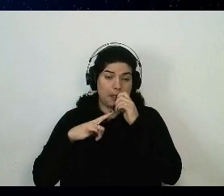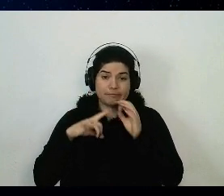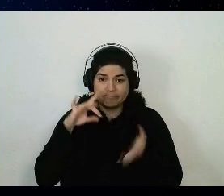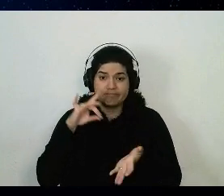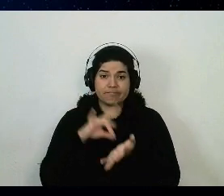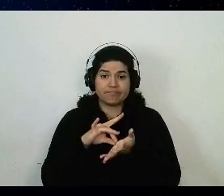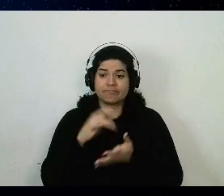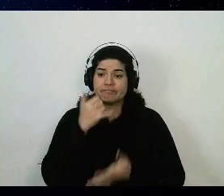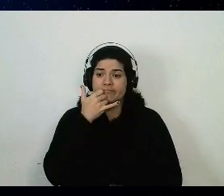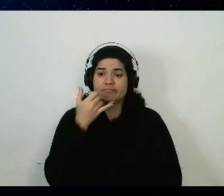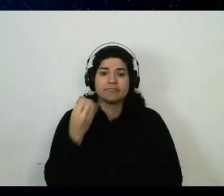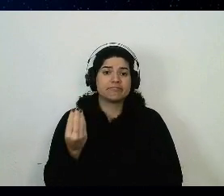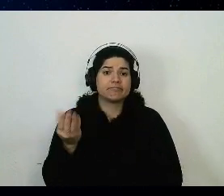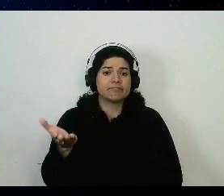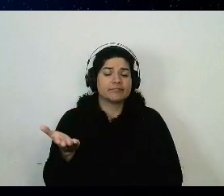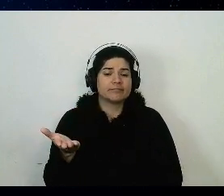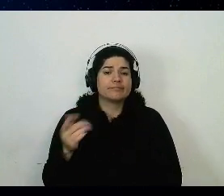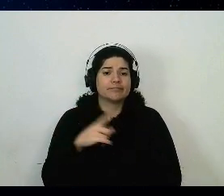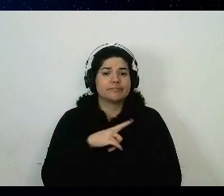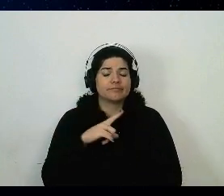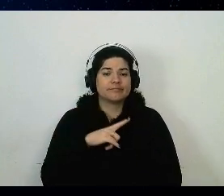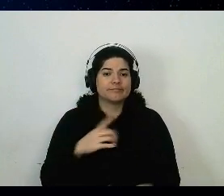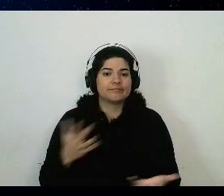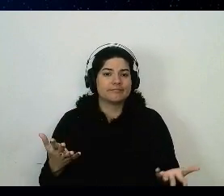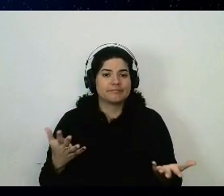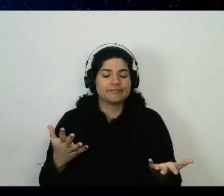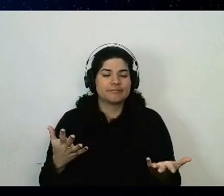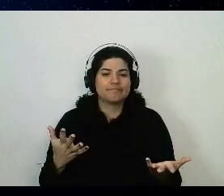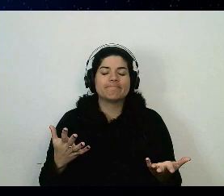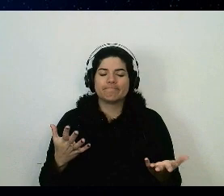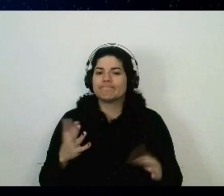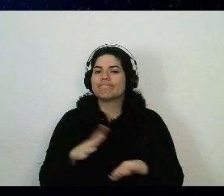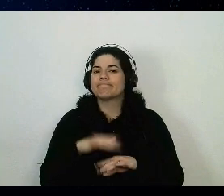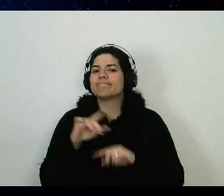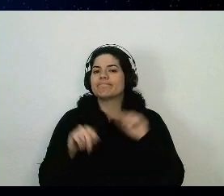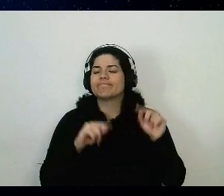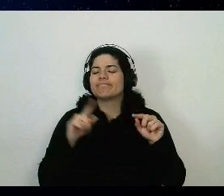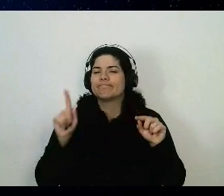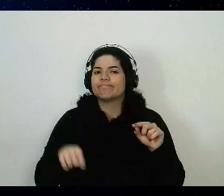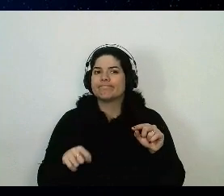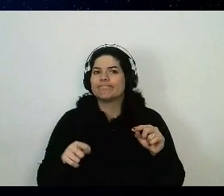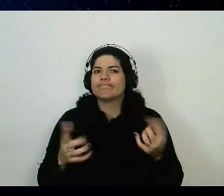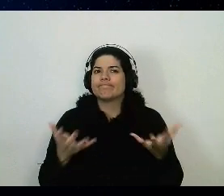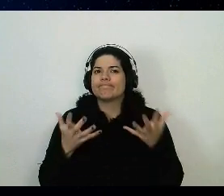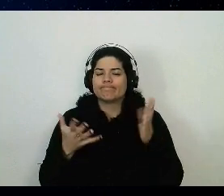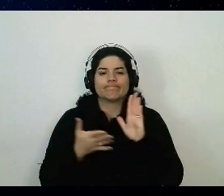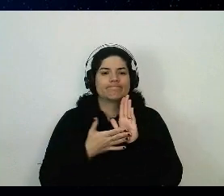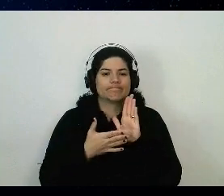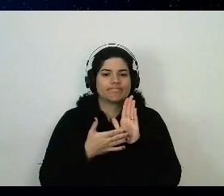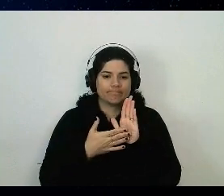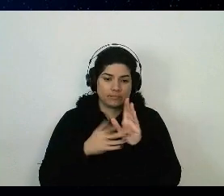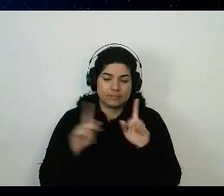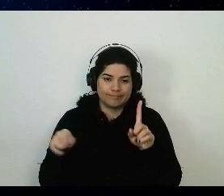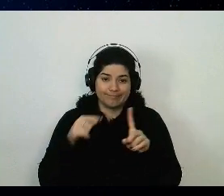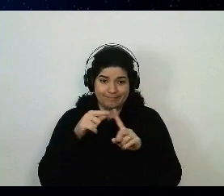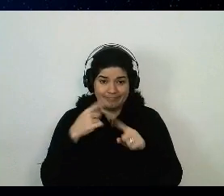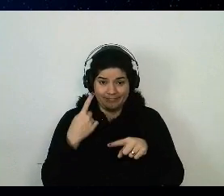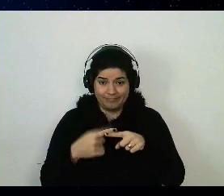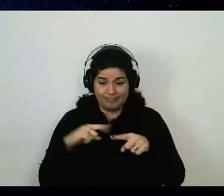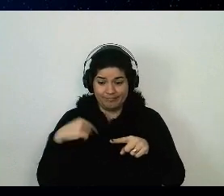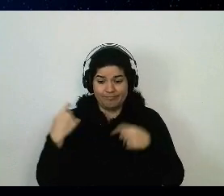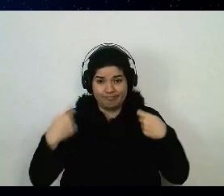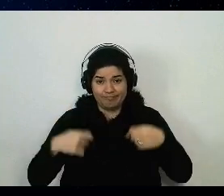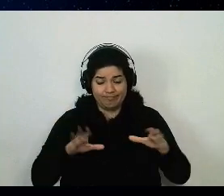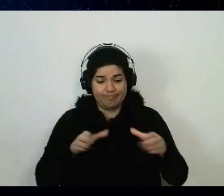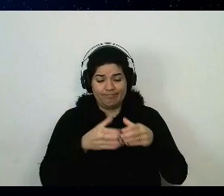lá disponível da Apple? Né? Então, é muito mais sobre aquilo que a gente se propõe. Afinal de contas, a gente precisa pertencer a uma tribo.